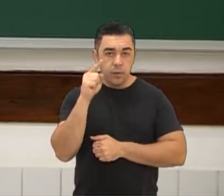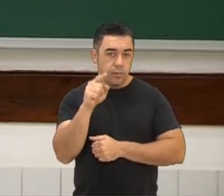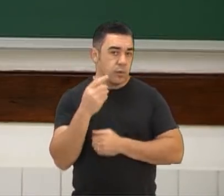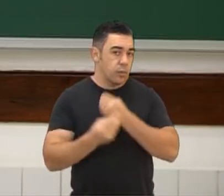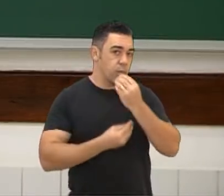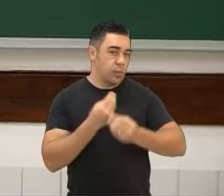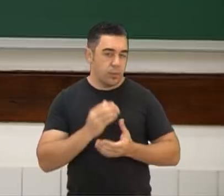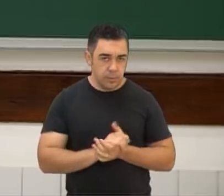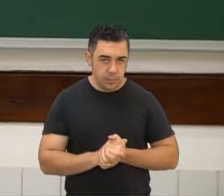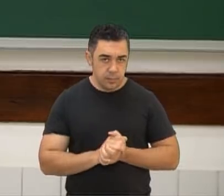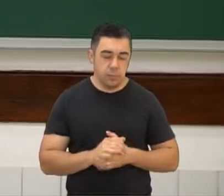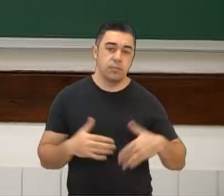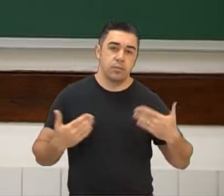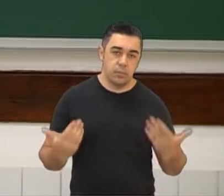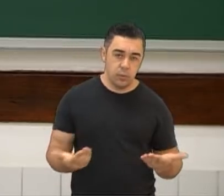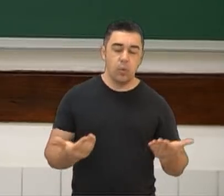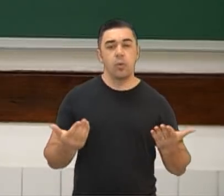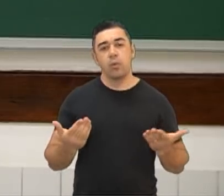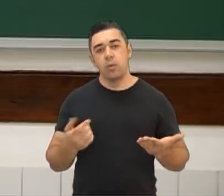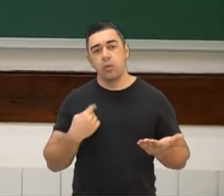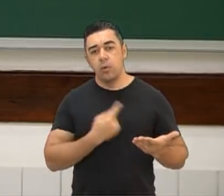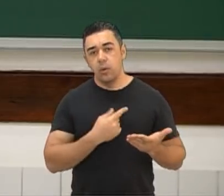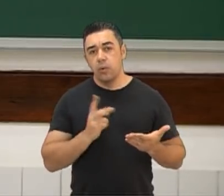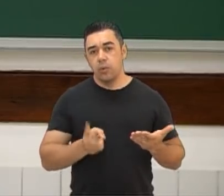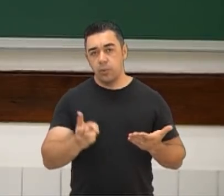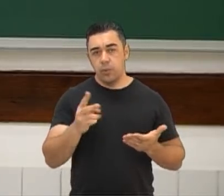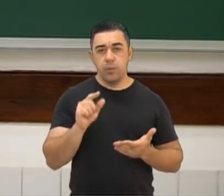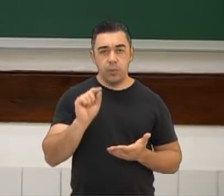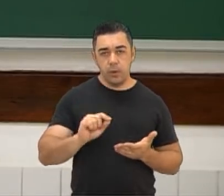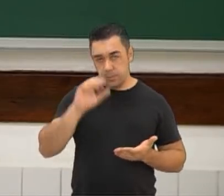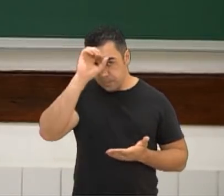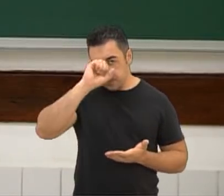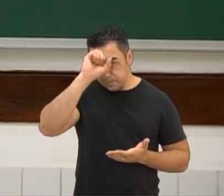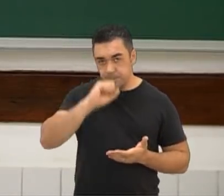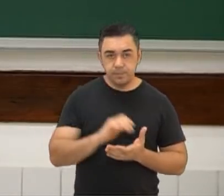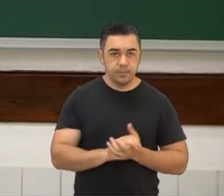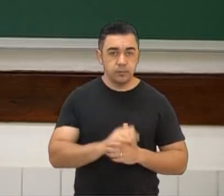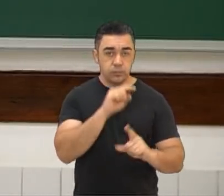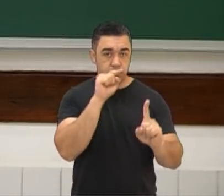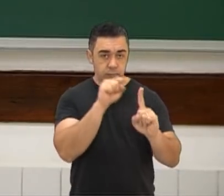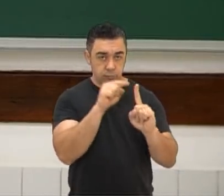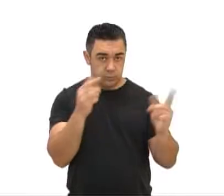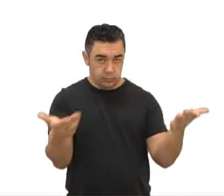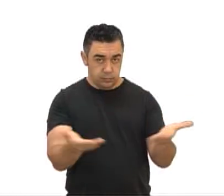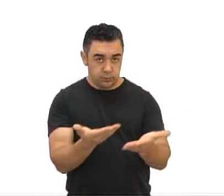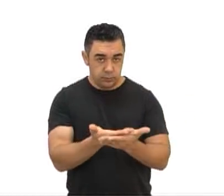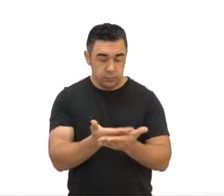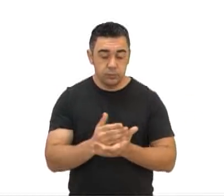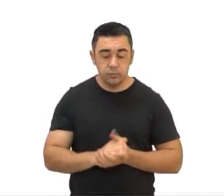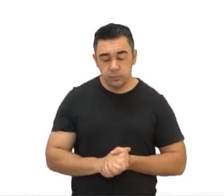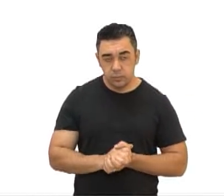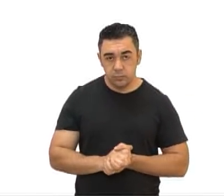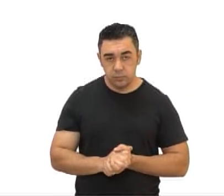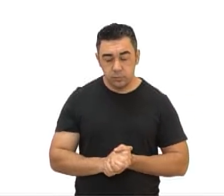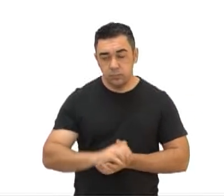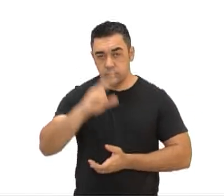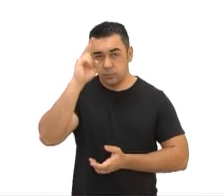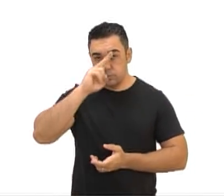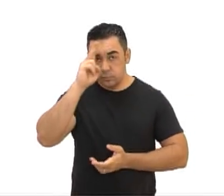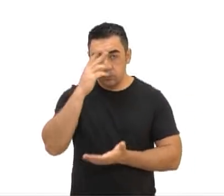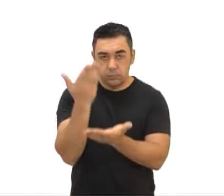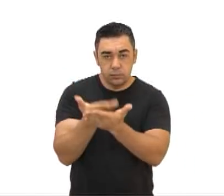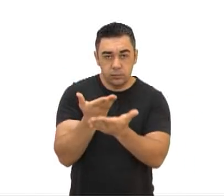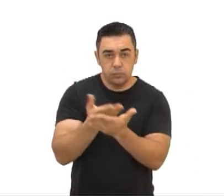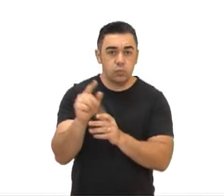Com tudo isso, a gente vai seguindo aí na aprendizagem. Vamos lá para o objetivo da aula de hoje, então. Retomar os